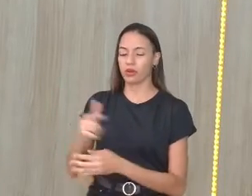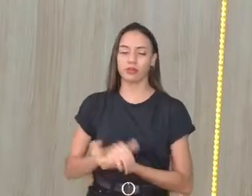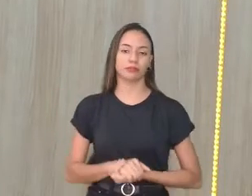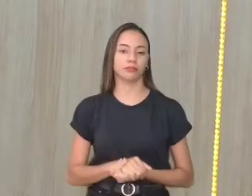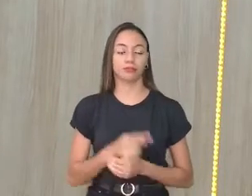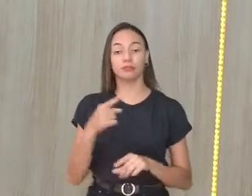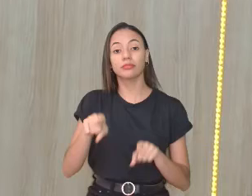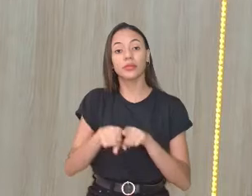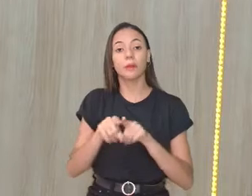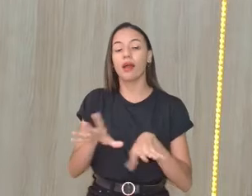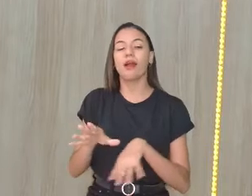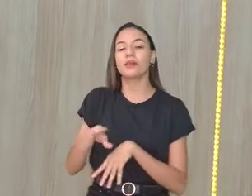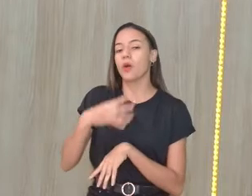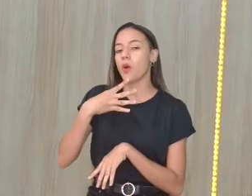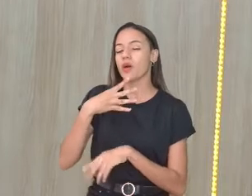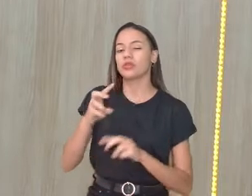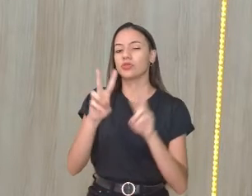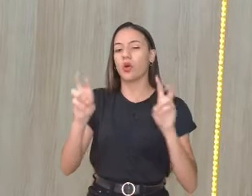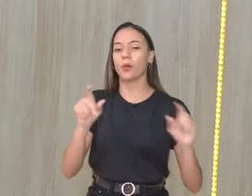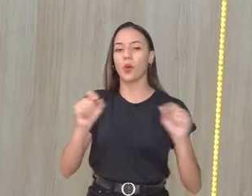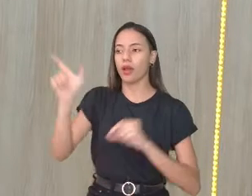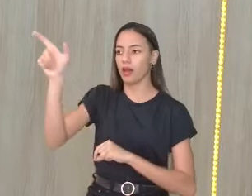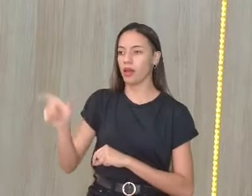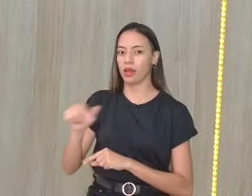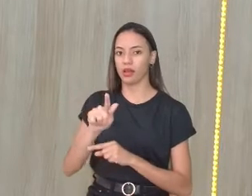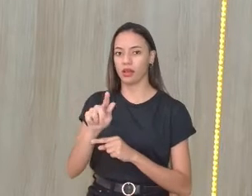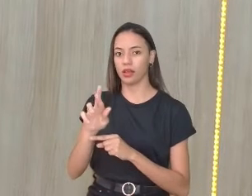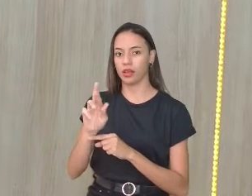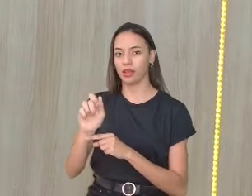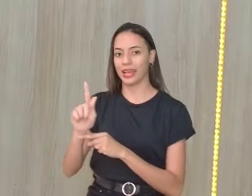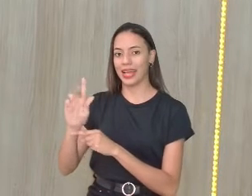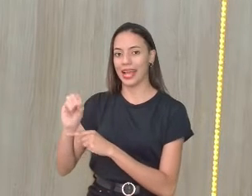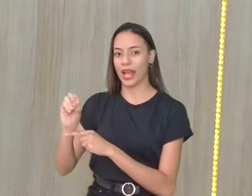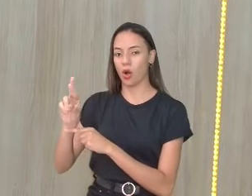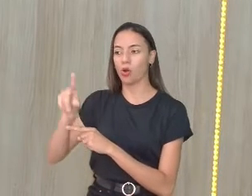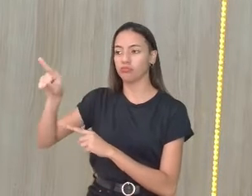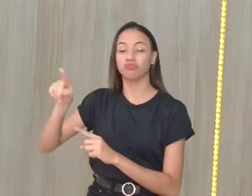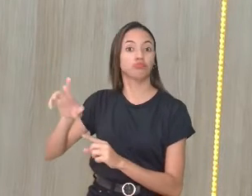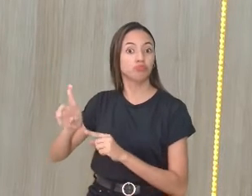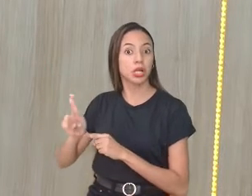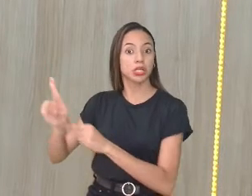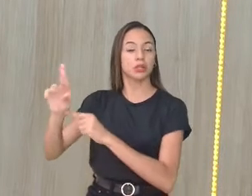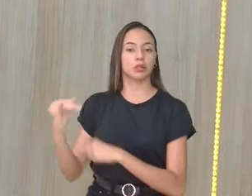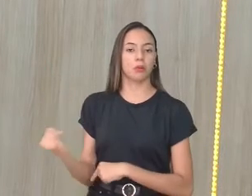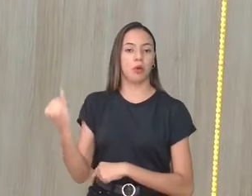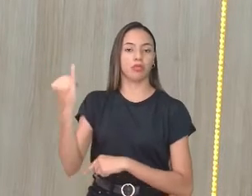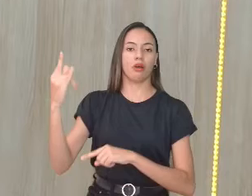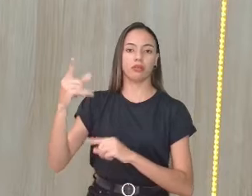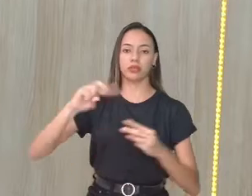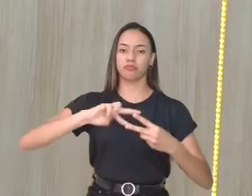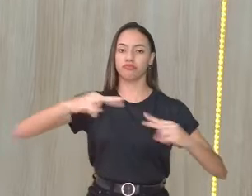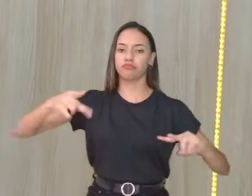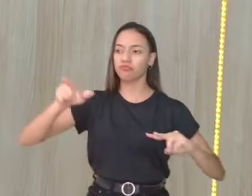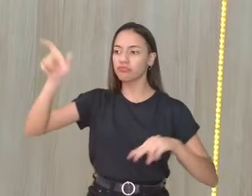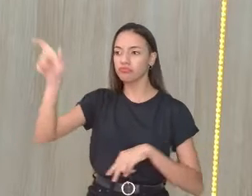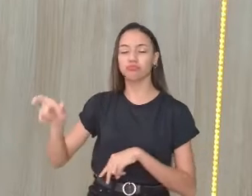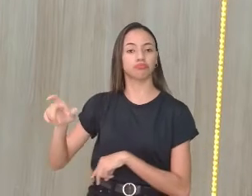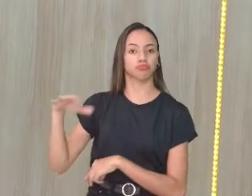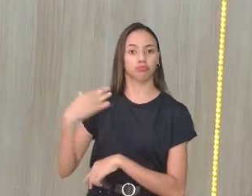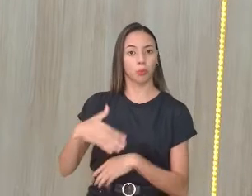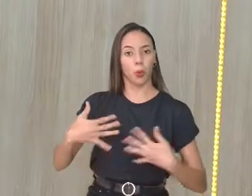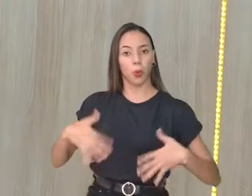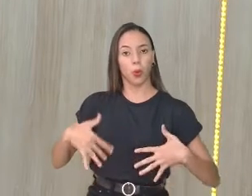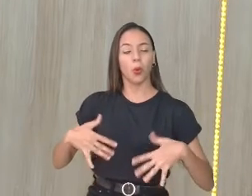pouquinho sobre Gregor Mendel, né, o pai da genética, um cara importantíssimo aí, um cientista, né, que